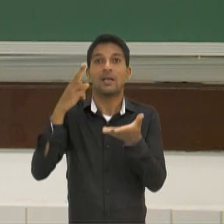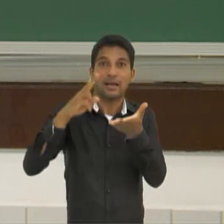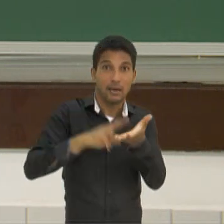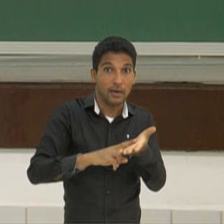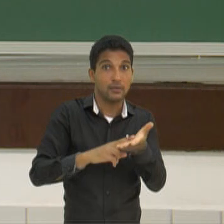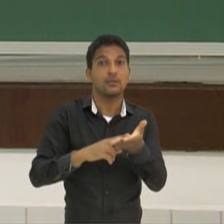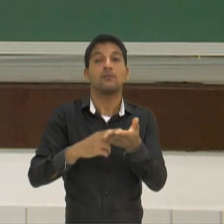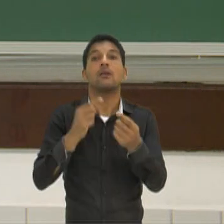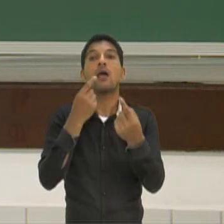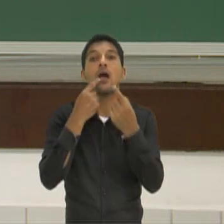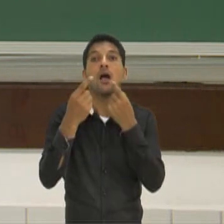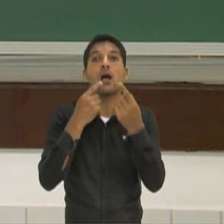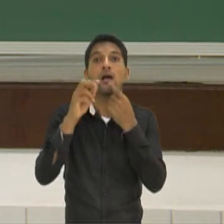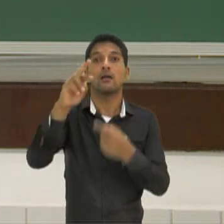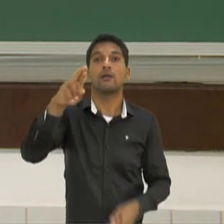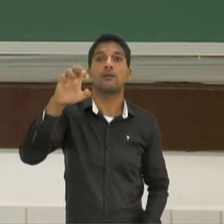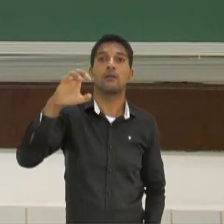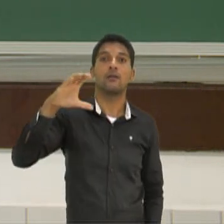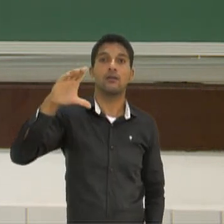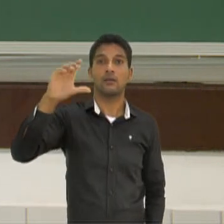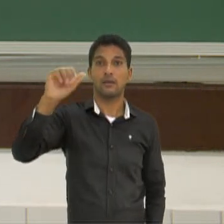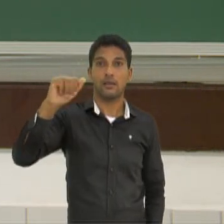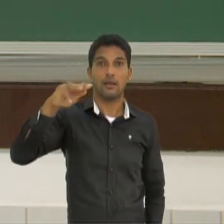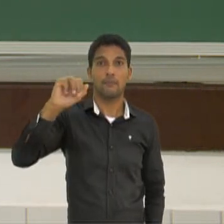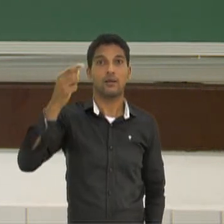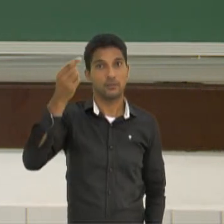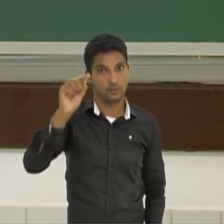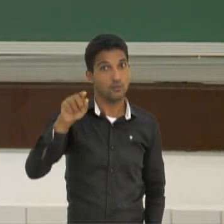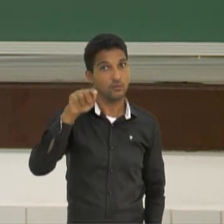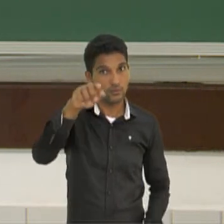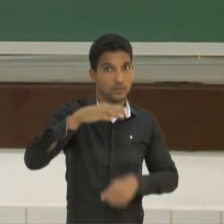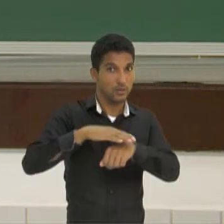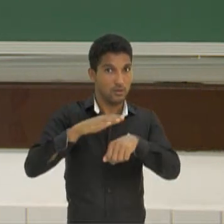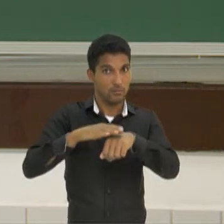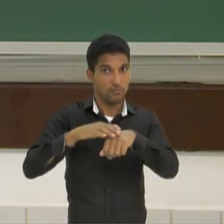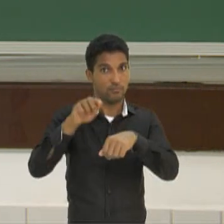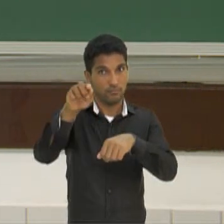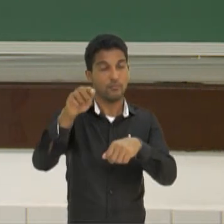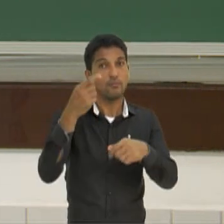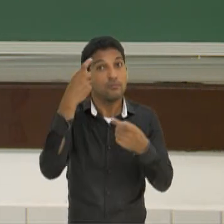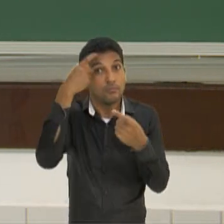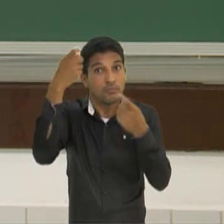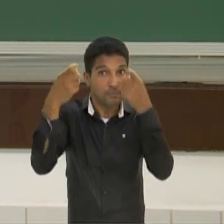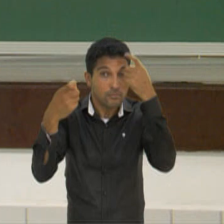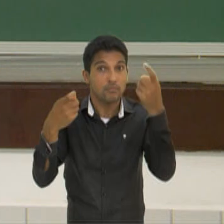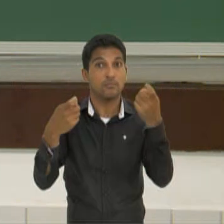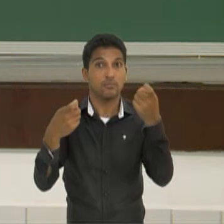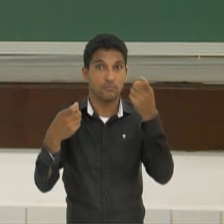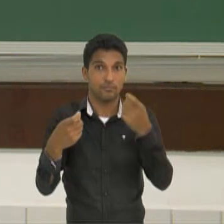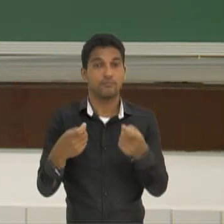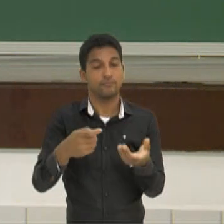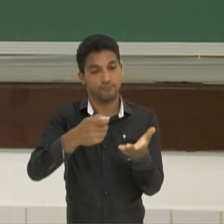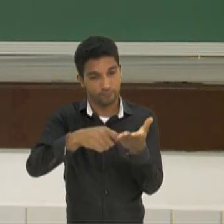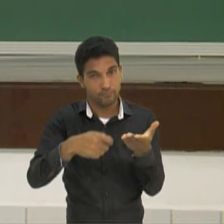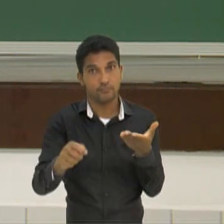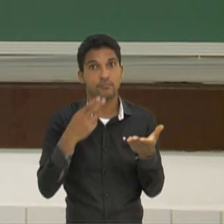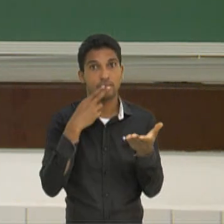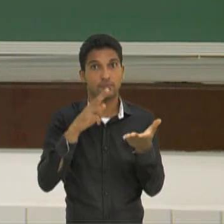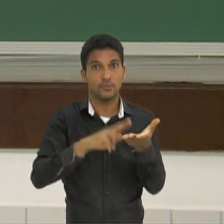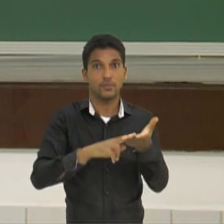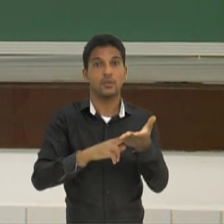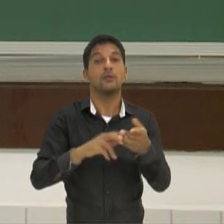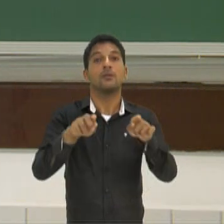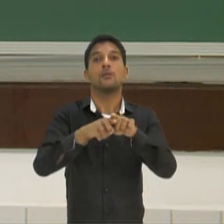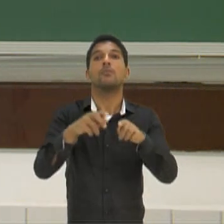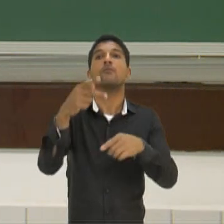elementos que a gente reviu. No final, não esqueçam ali de assinar, colocar o nome de vocês certinho, tá? Então, vou deixar o enunciado aqui